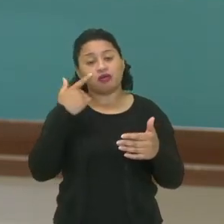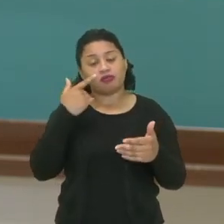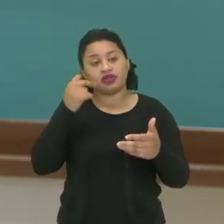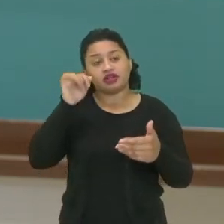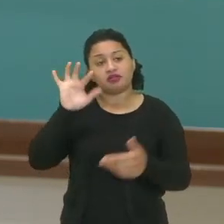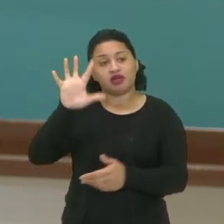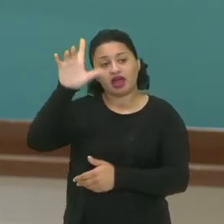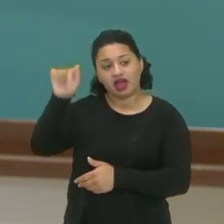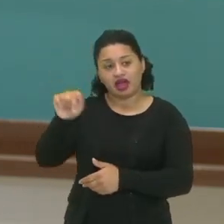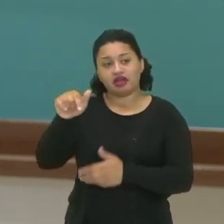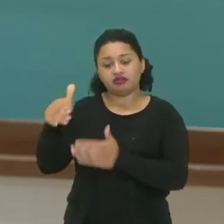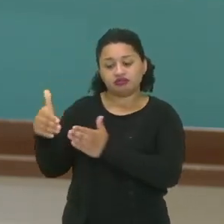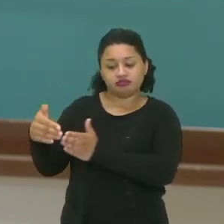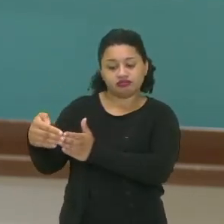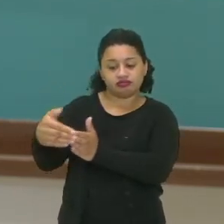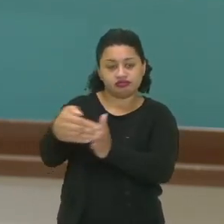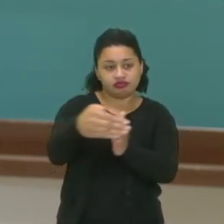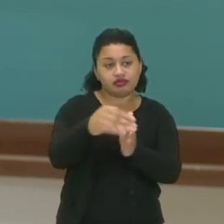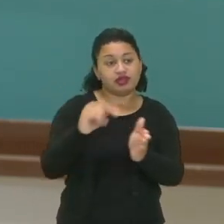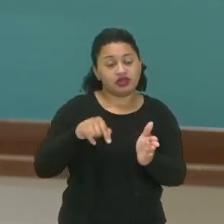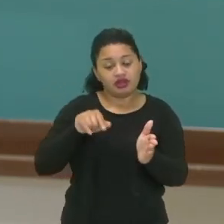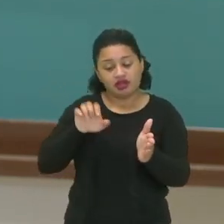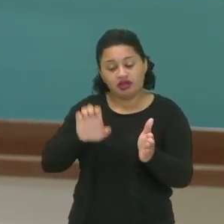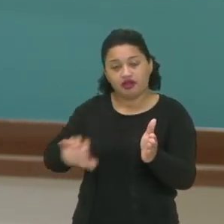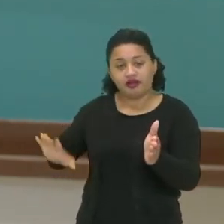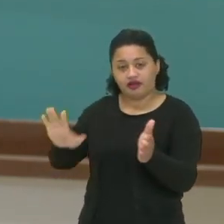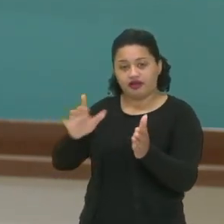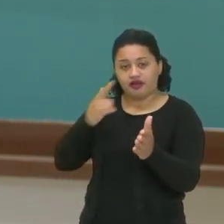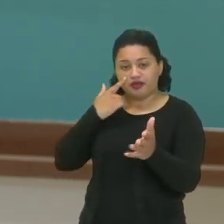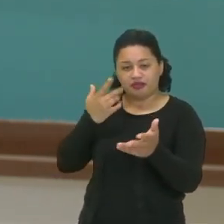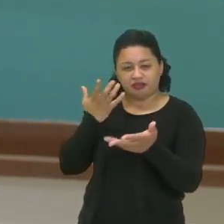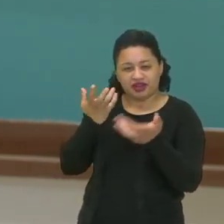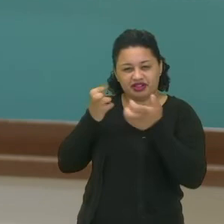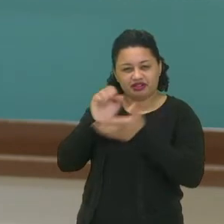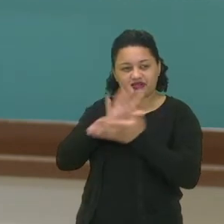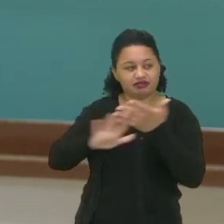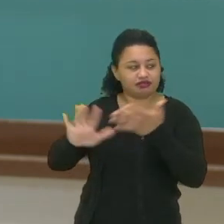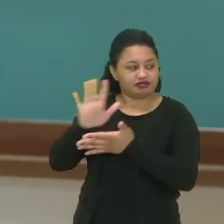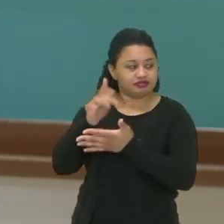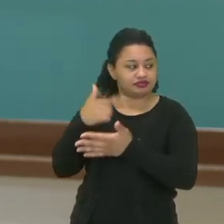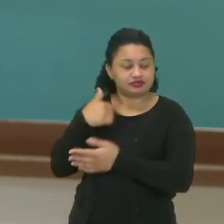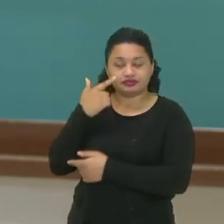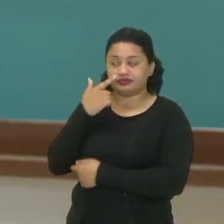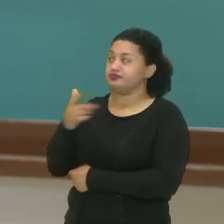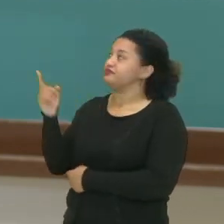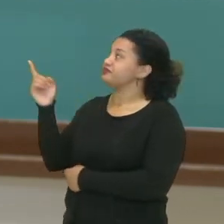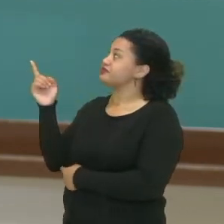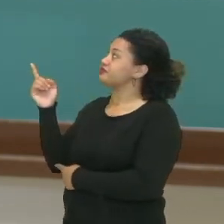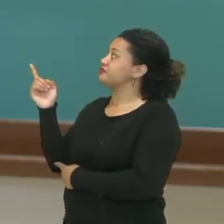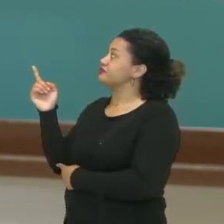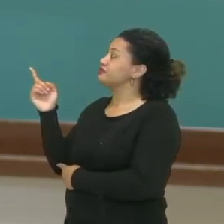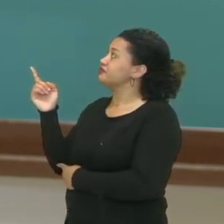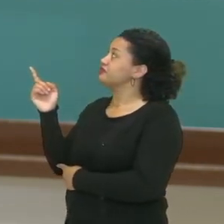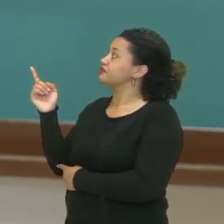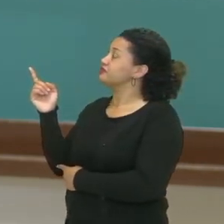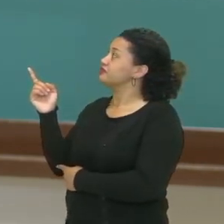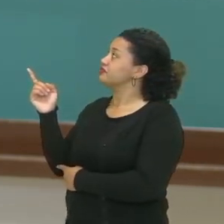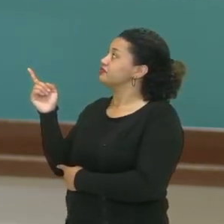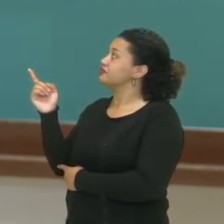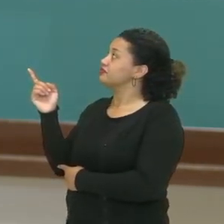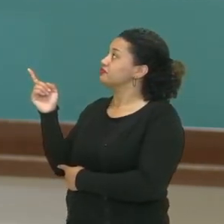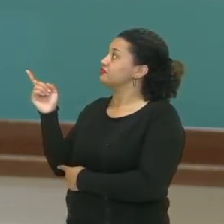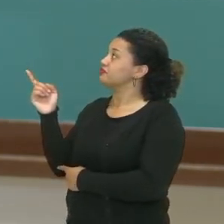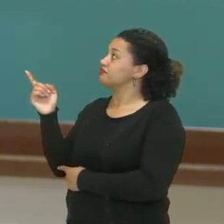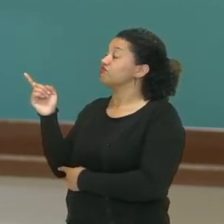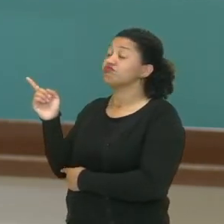lá do outro lado, um navio está passando aqui no meio, e o lado onde a gente, né, está vendo em primeiro plano aqui é a Europa. Então isso aqui